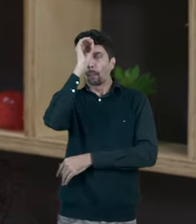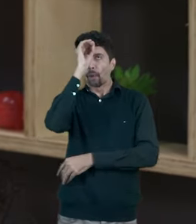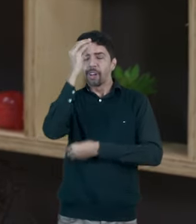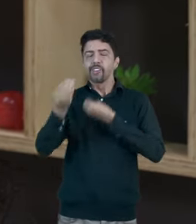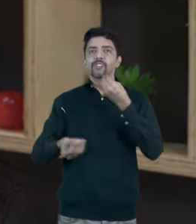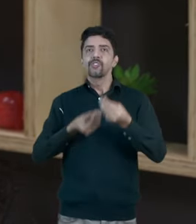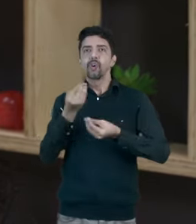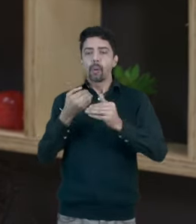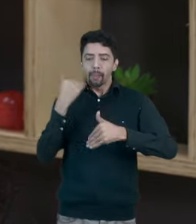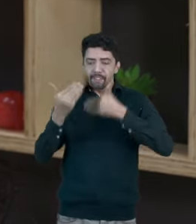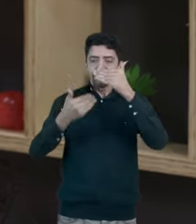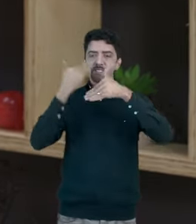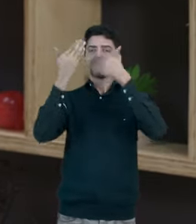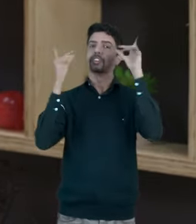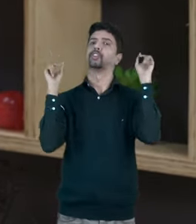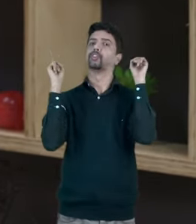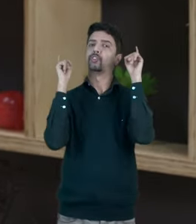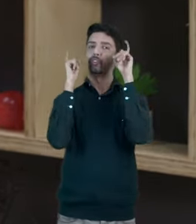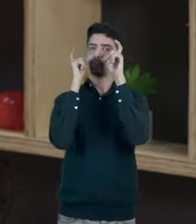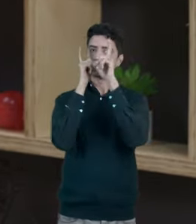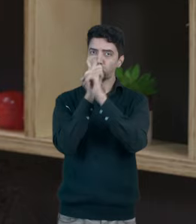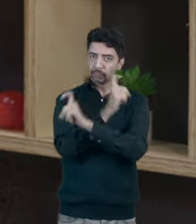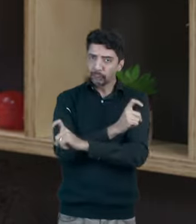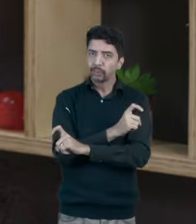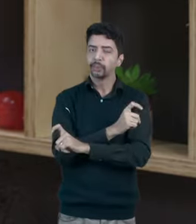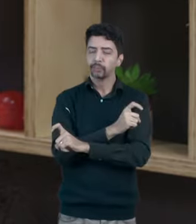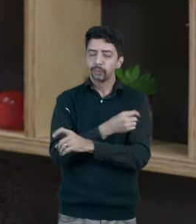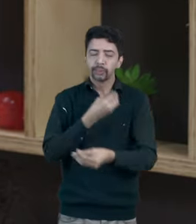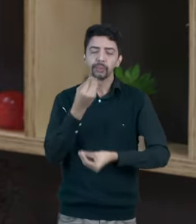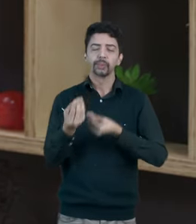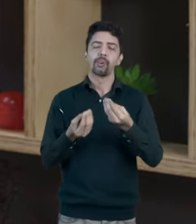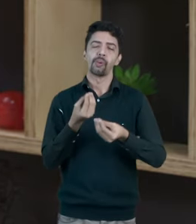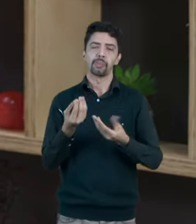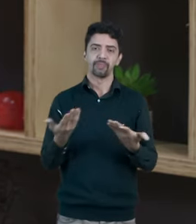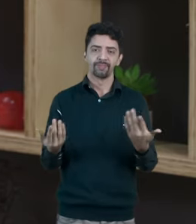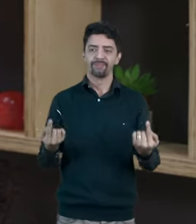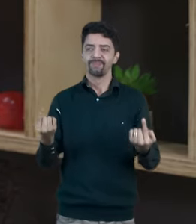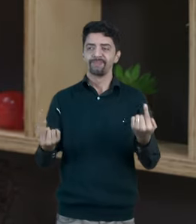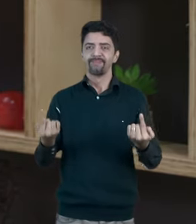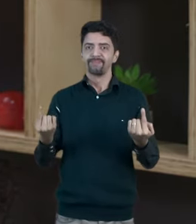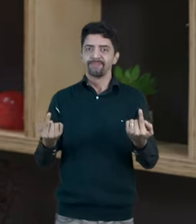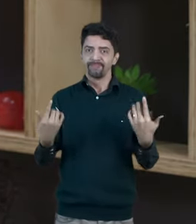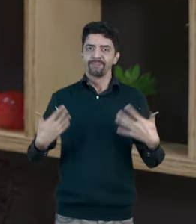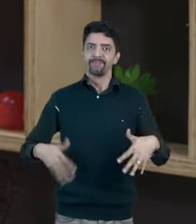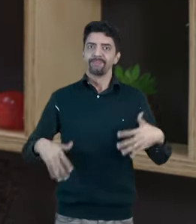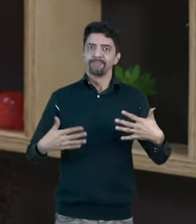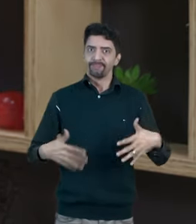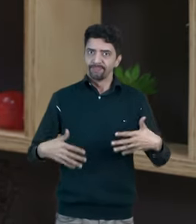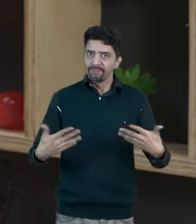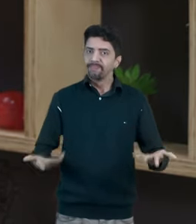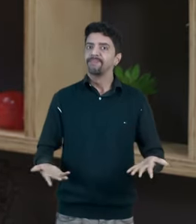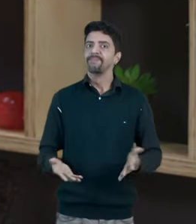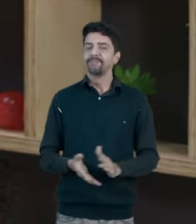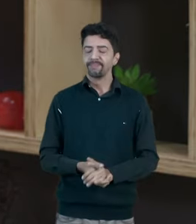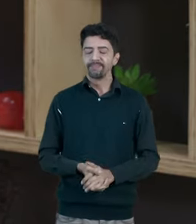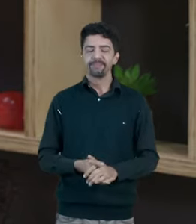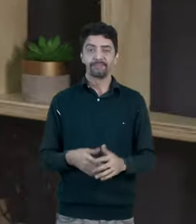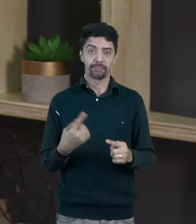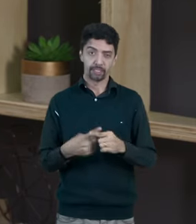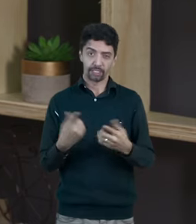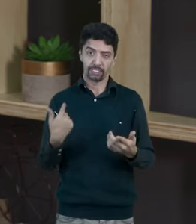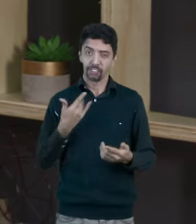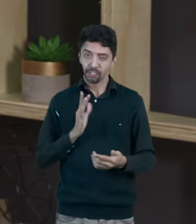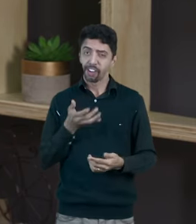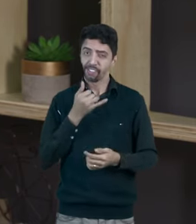fica mais difícil da gente ter um custo versus benefício bem adequado e equilibrado